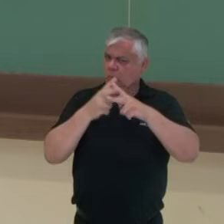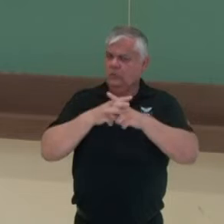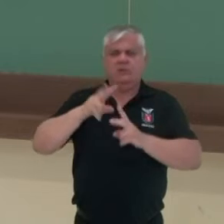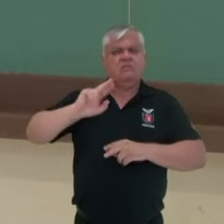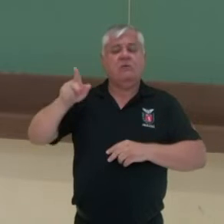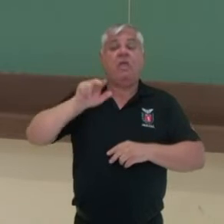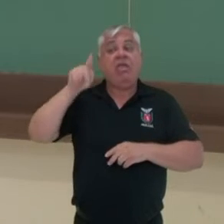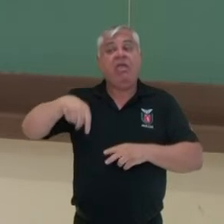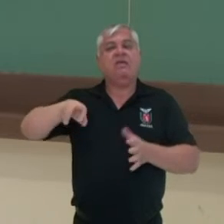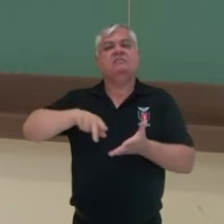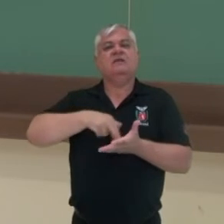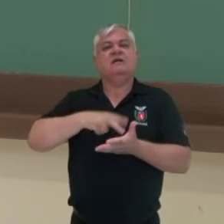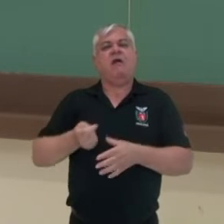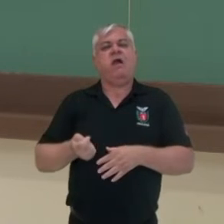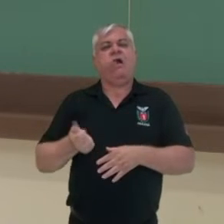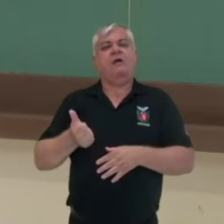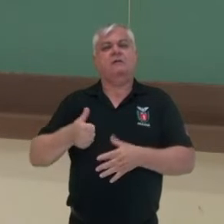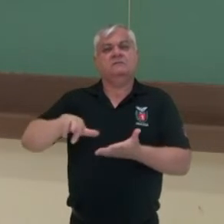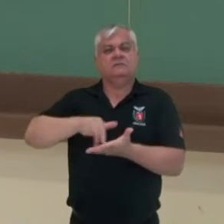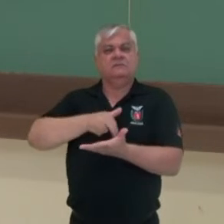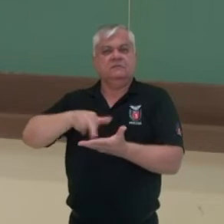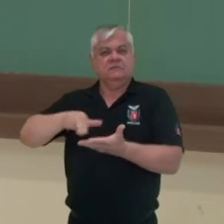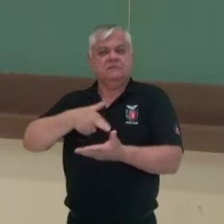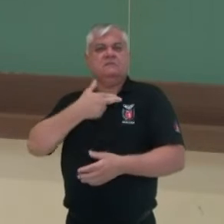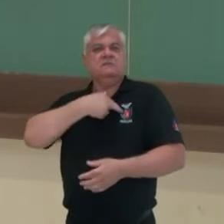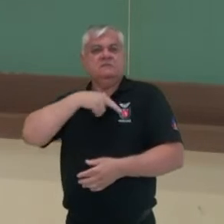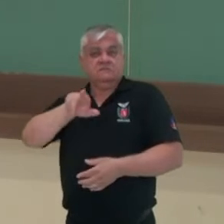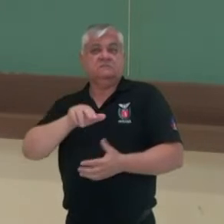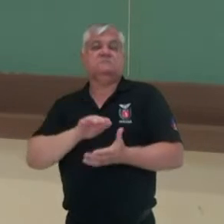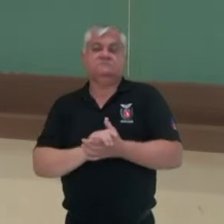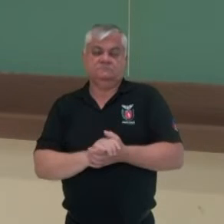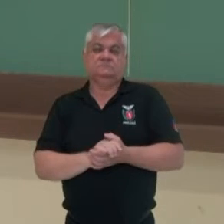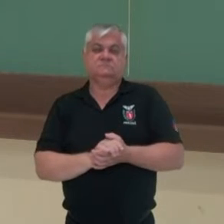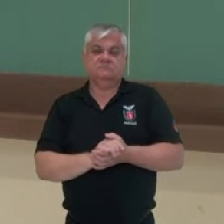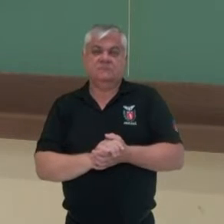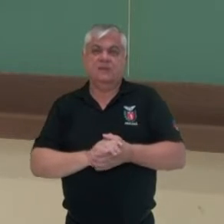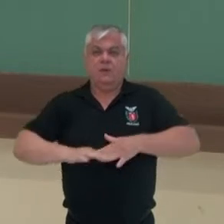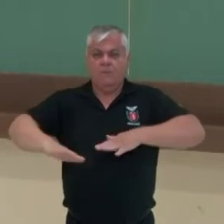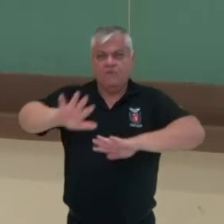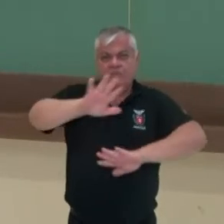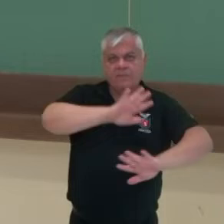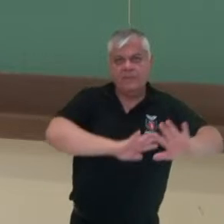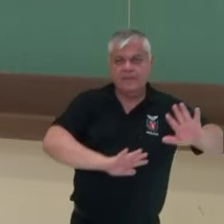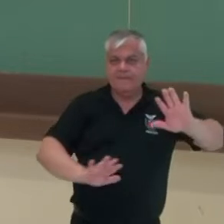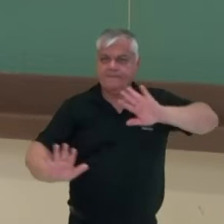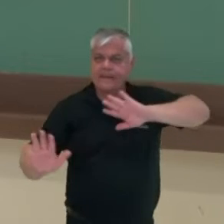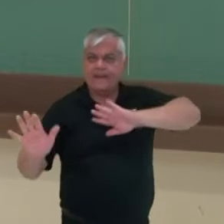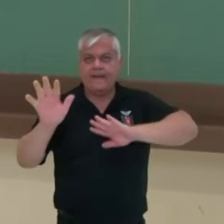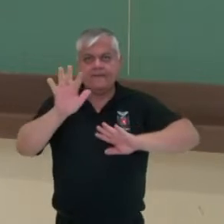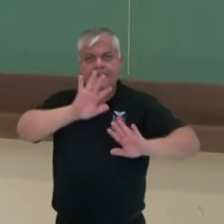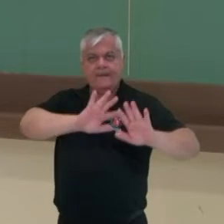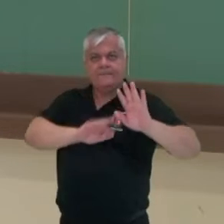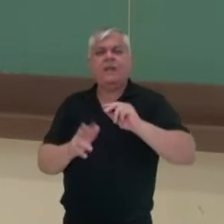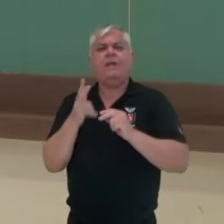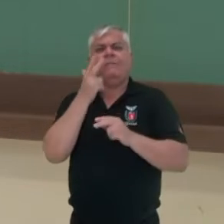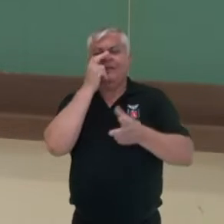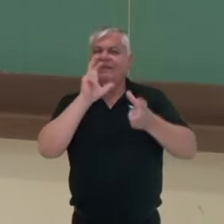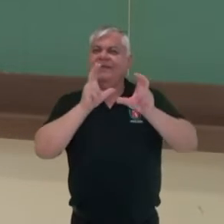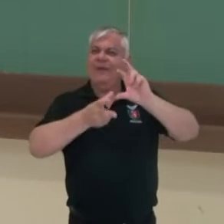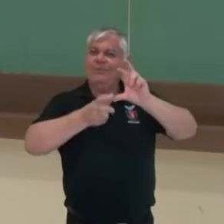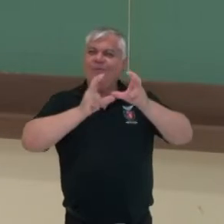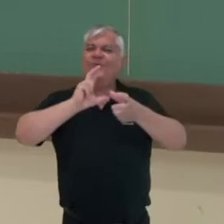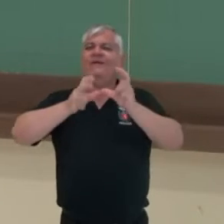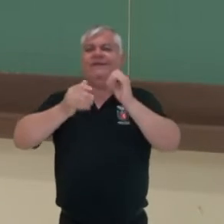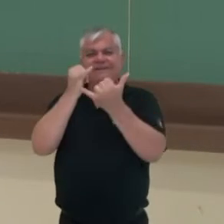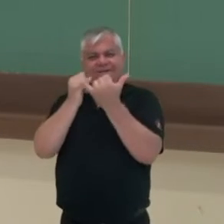ali religioso, da religião deles, tá? Movimentos sinuosos como o da capoeira, então tem elementos muito parecidos com a